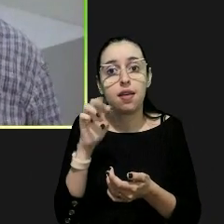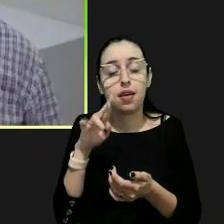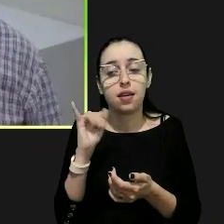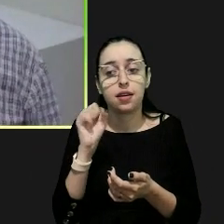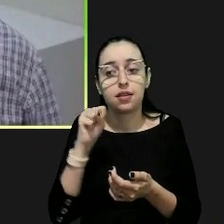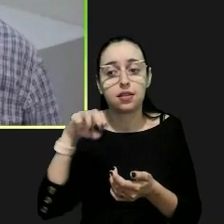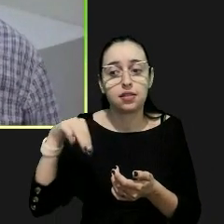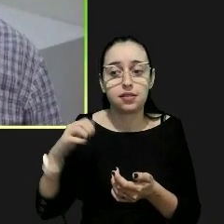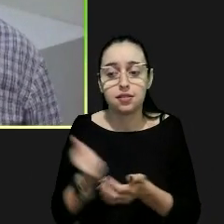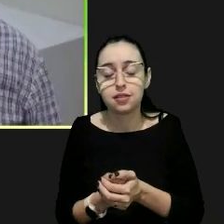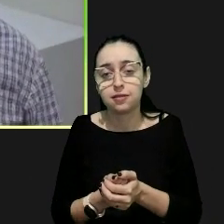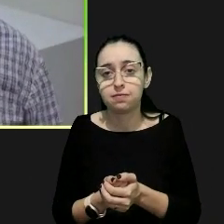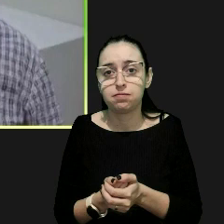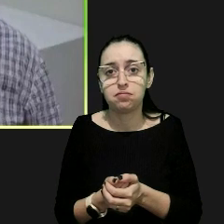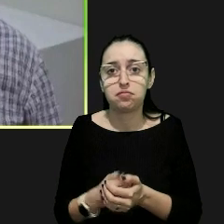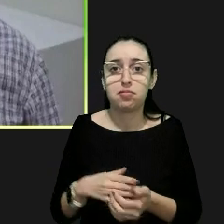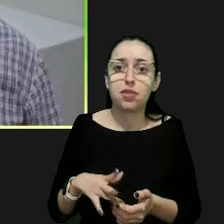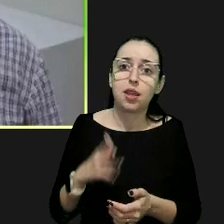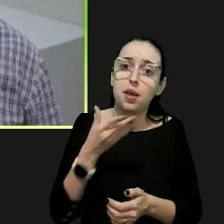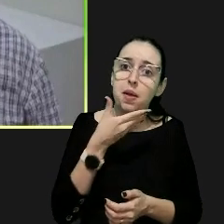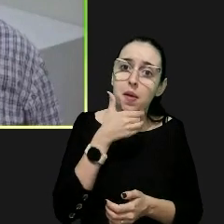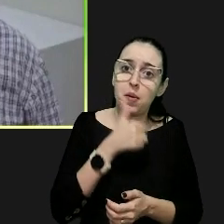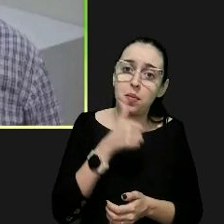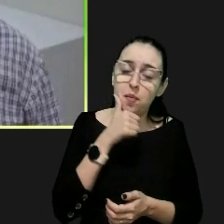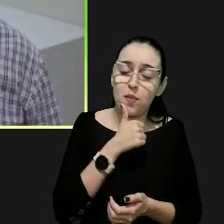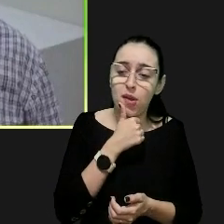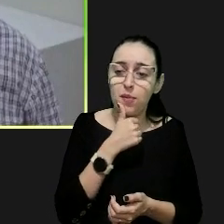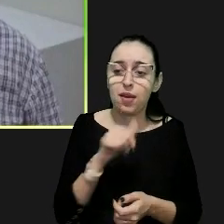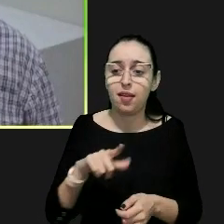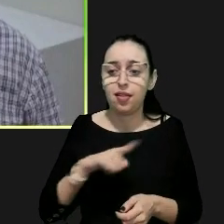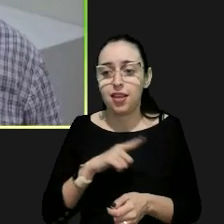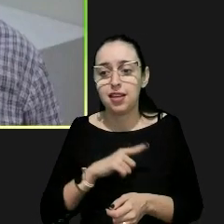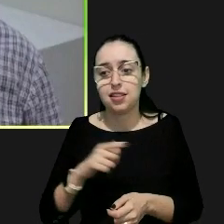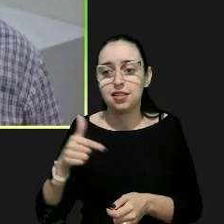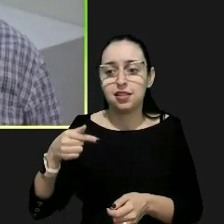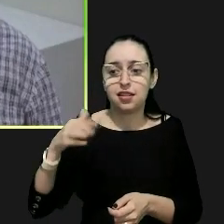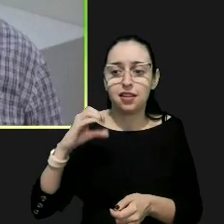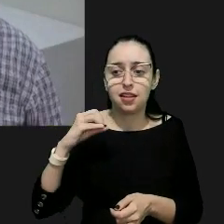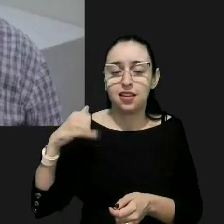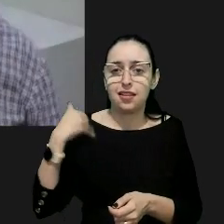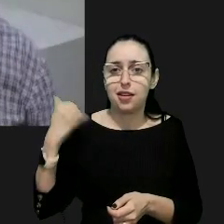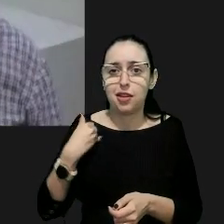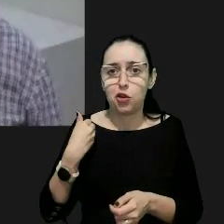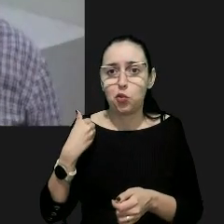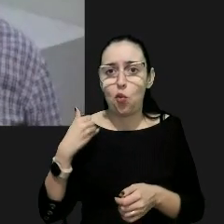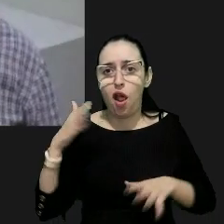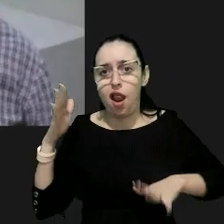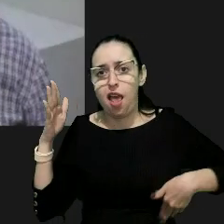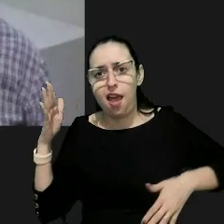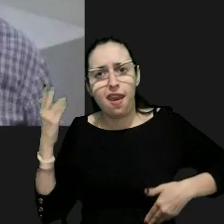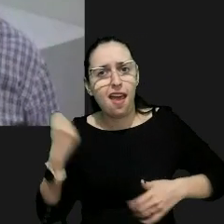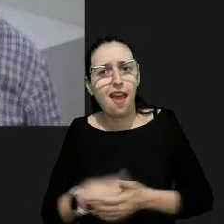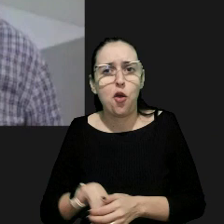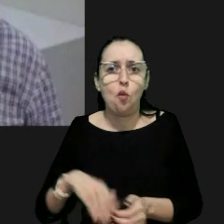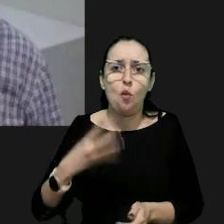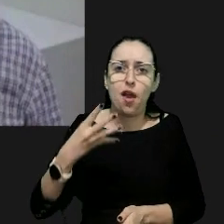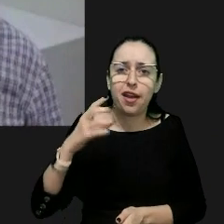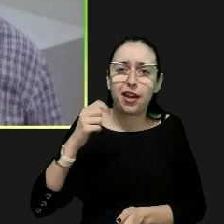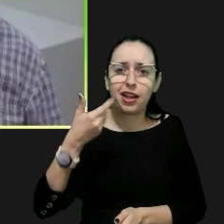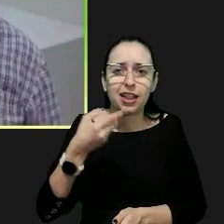minha herança? Olha, minha Que mãe tem raiva, 70 anos e que casou raiva que eu tenho, meu com um Deus, pilantra